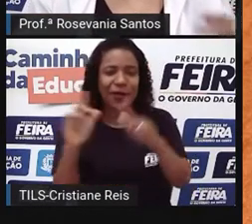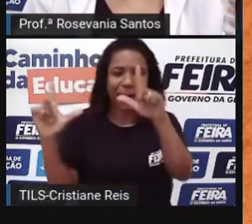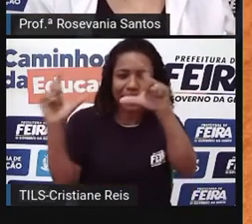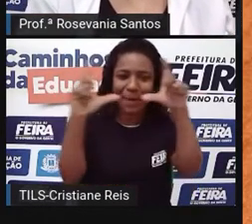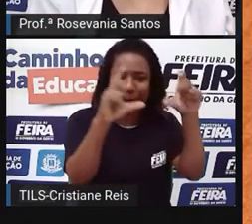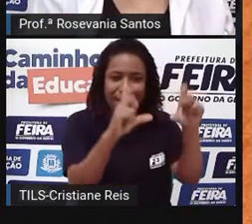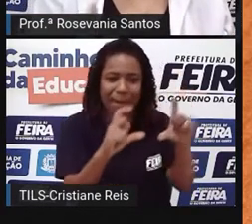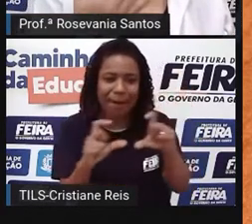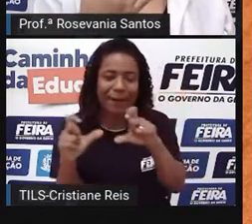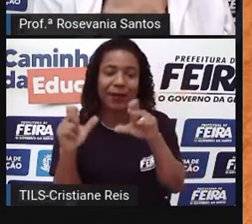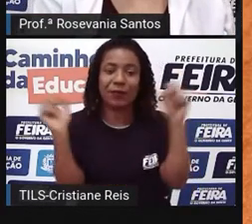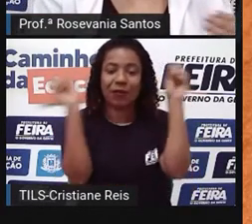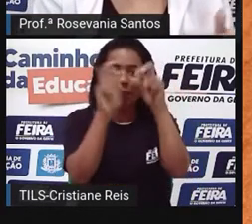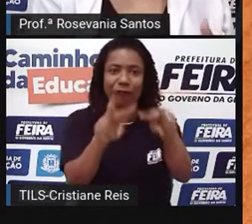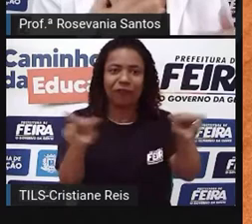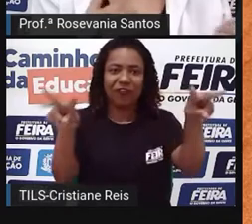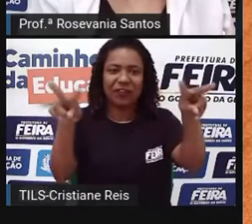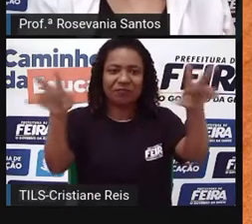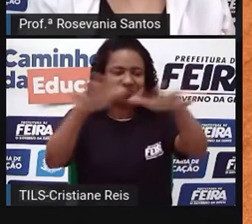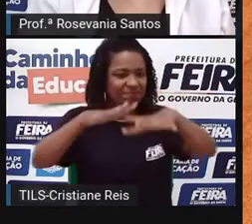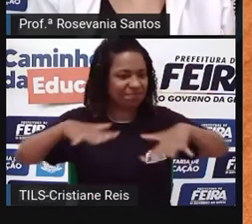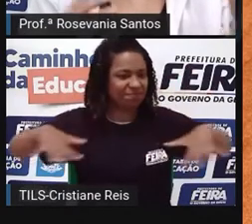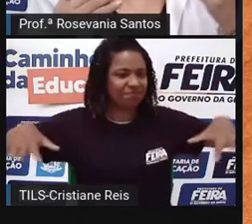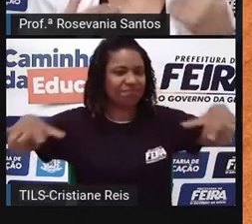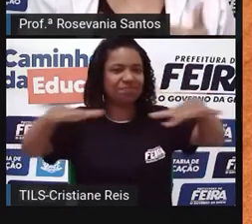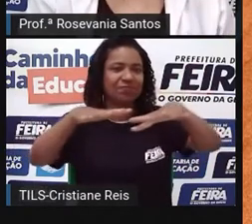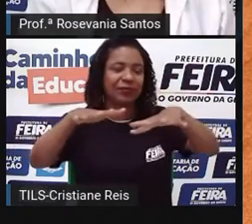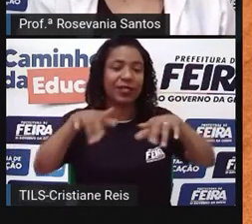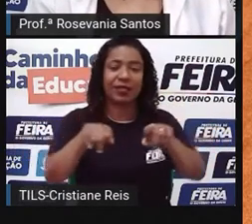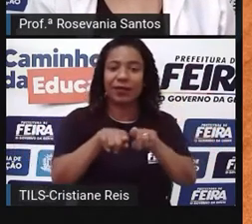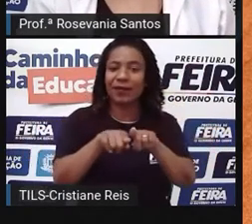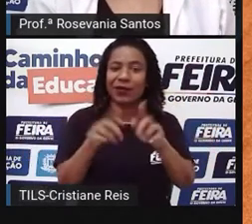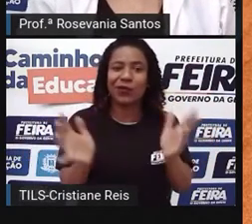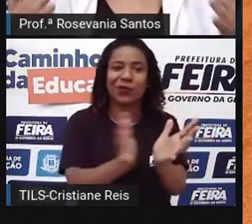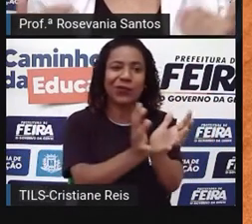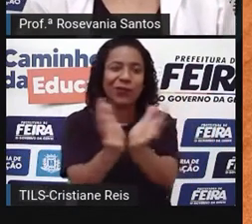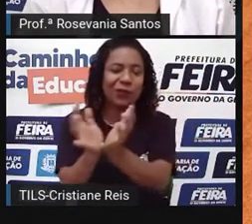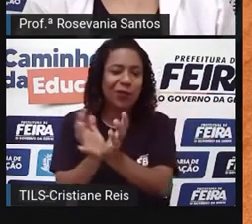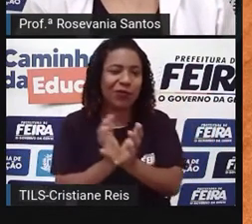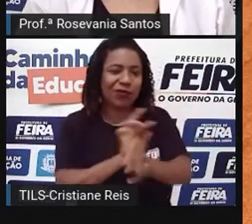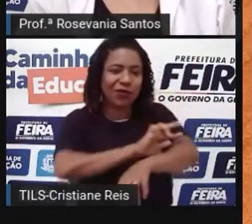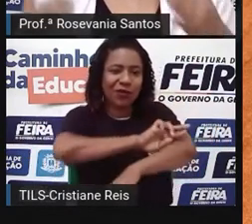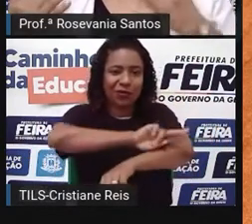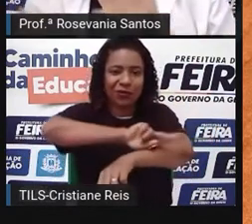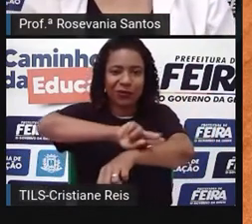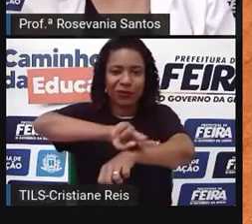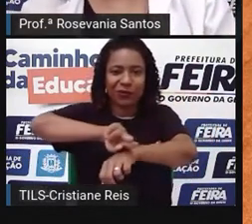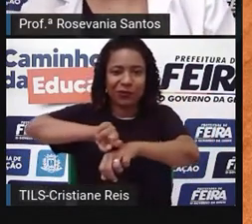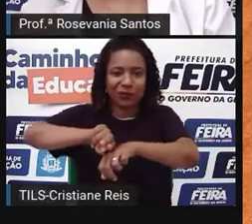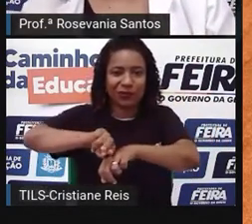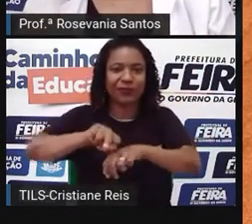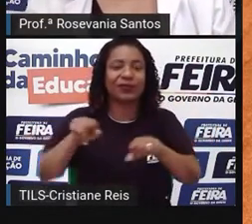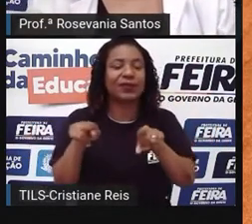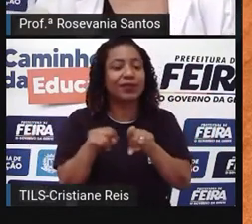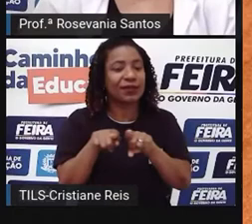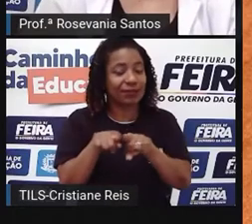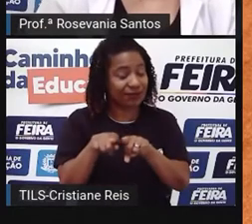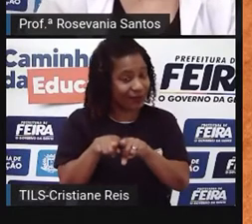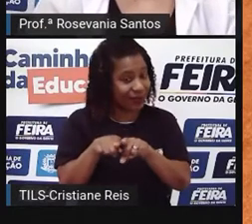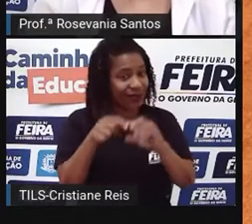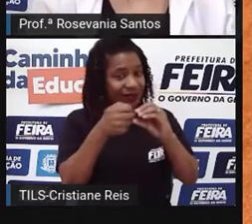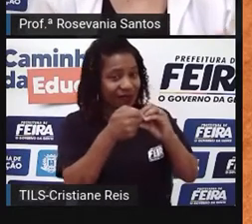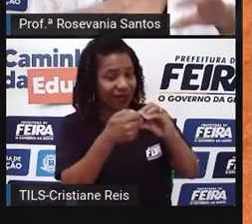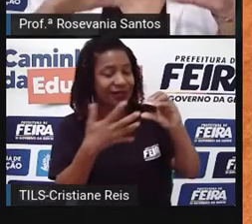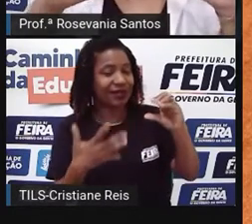temos, porque eu comecei falando também da diversidade de povos, a diversidade étnica, mas também relacionada aos